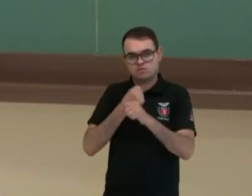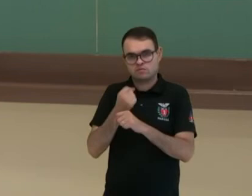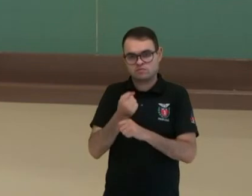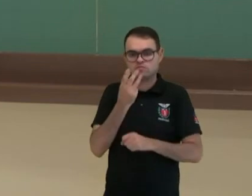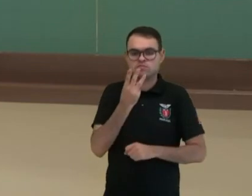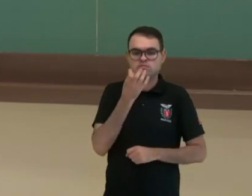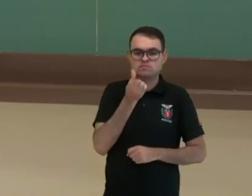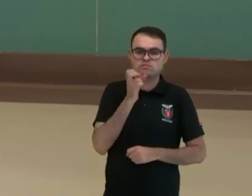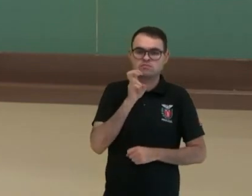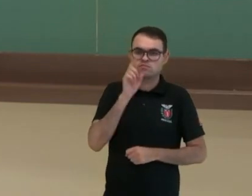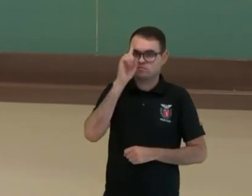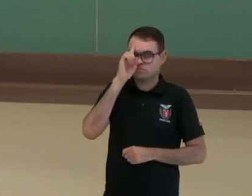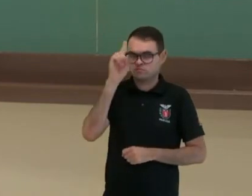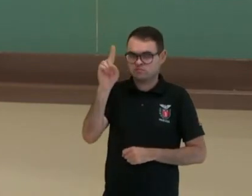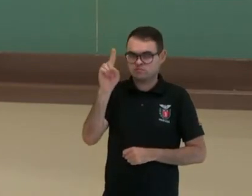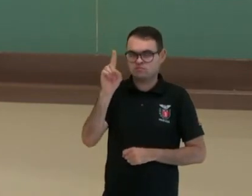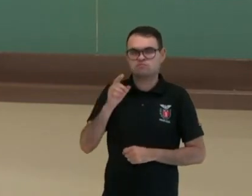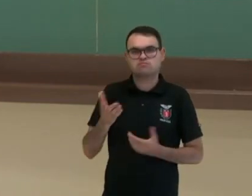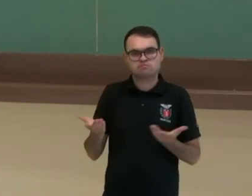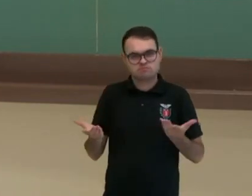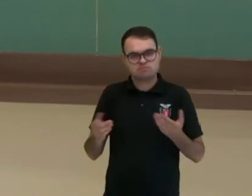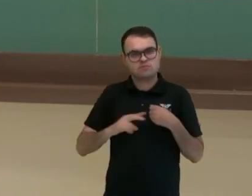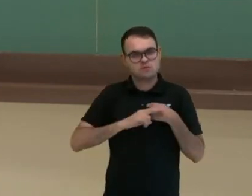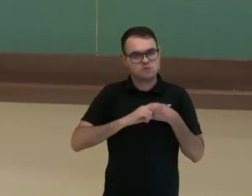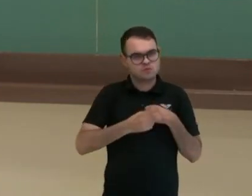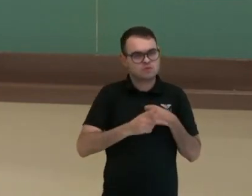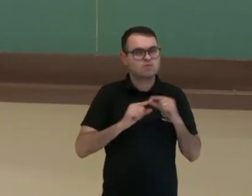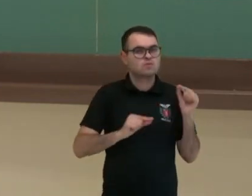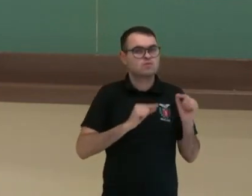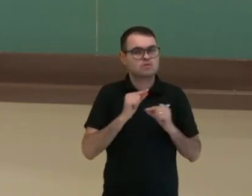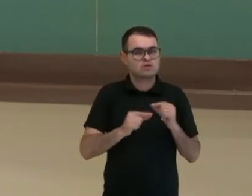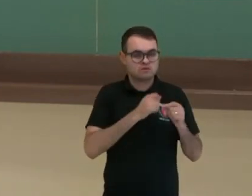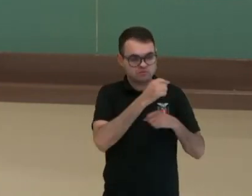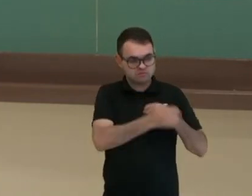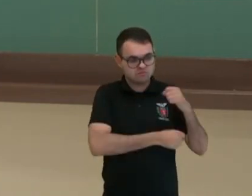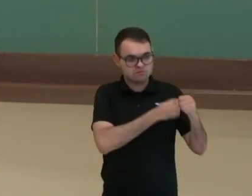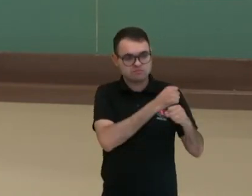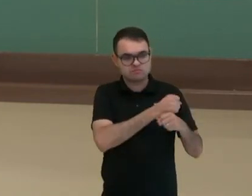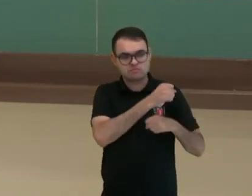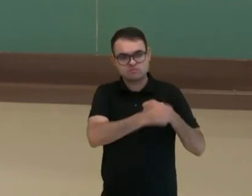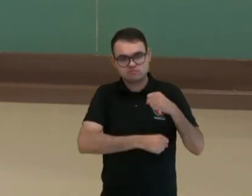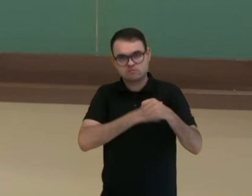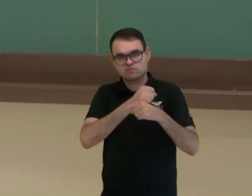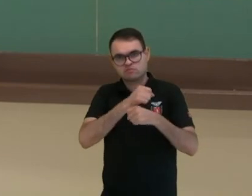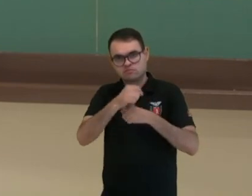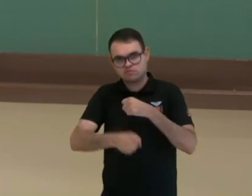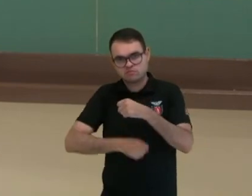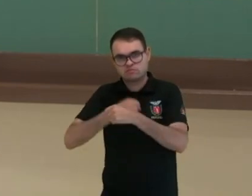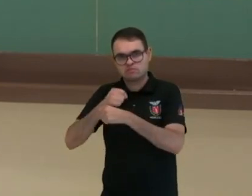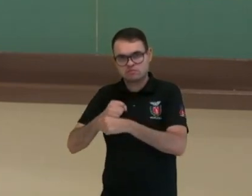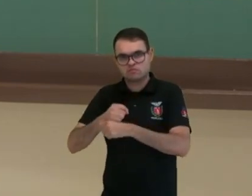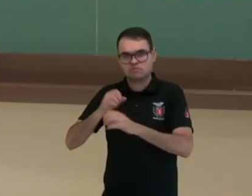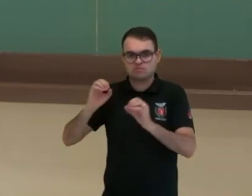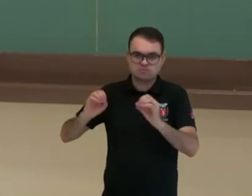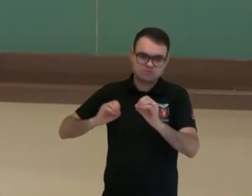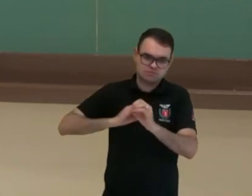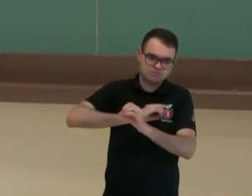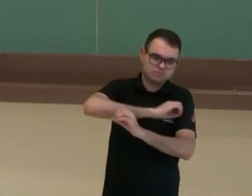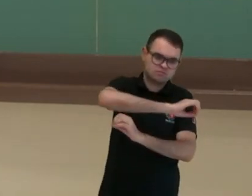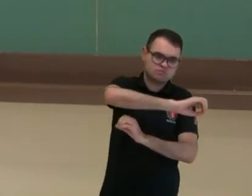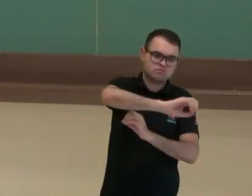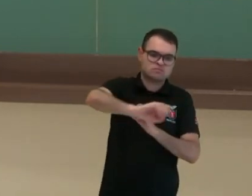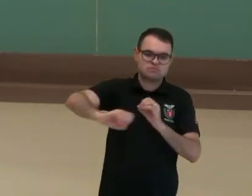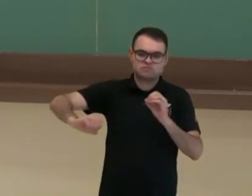365 dias e tem como consequência o quê? O ano. Então, a Terra faz esses dois movimentos